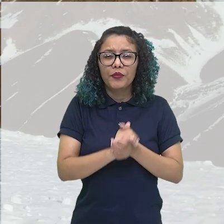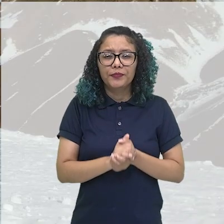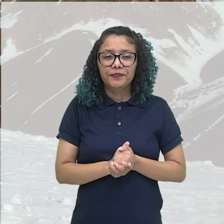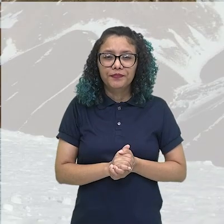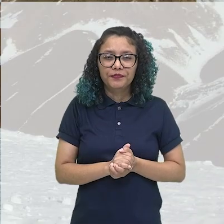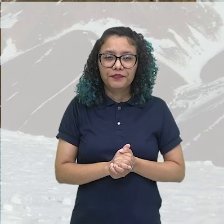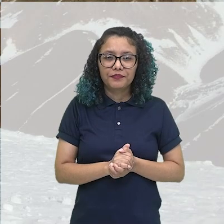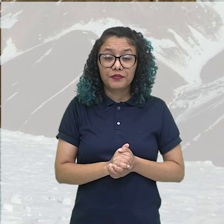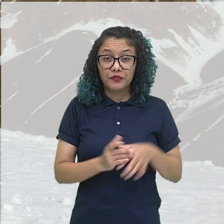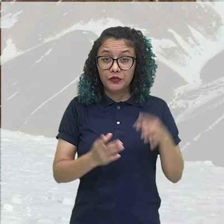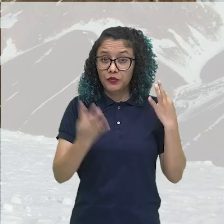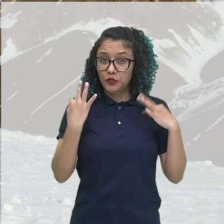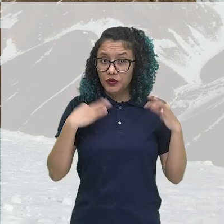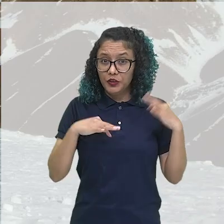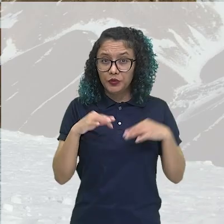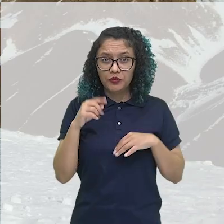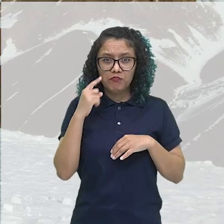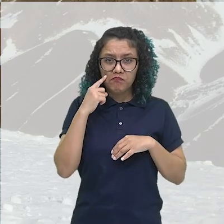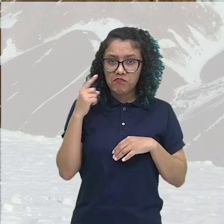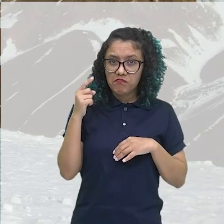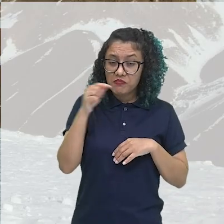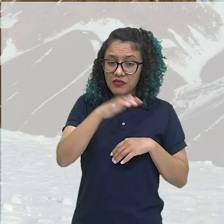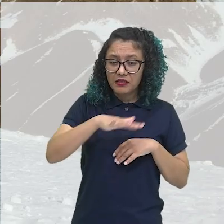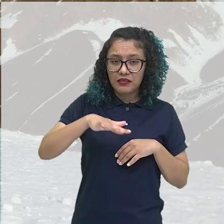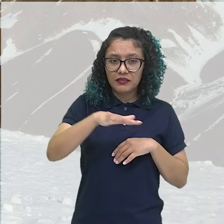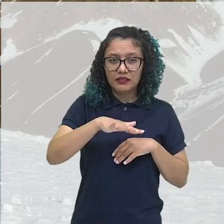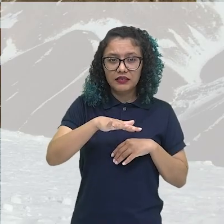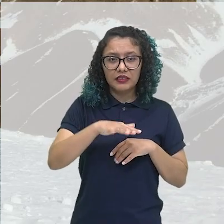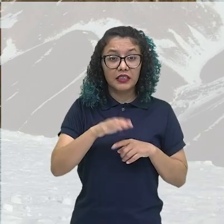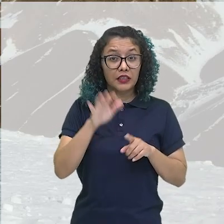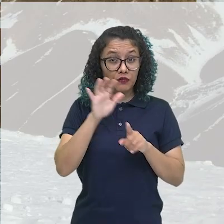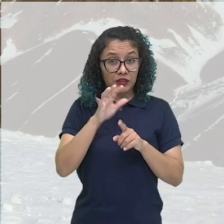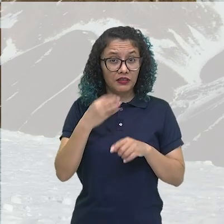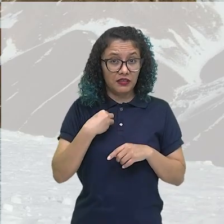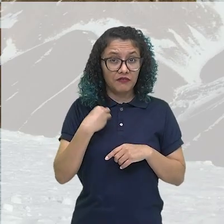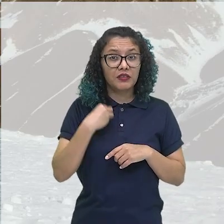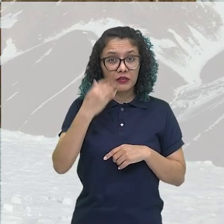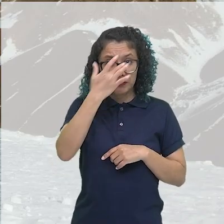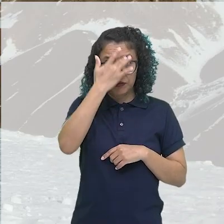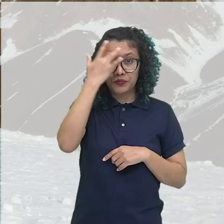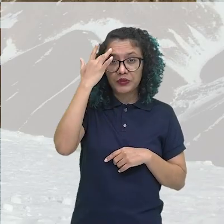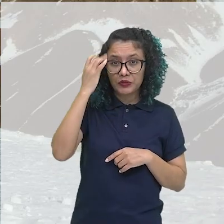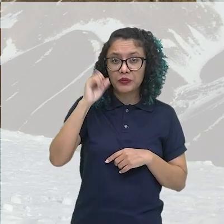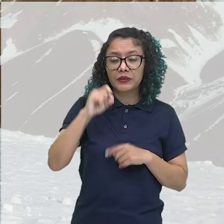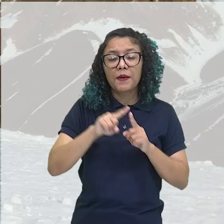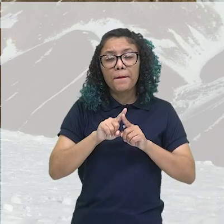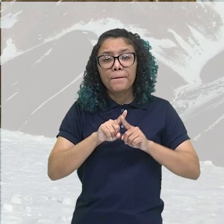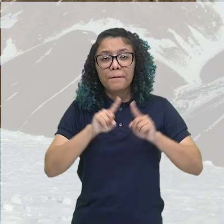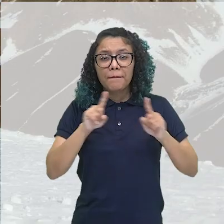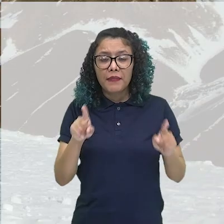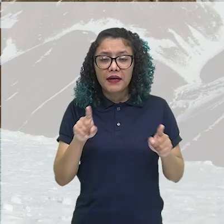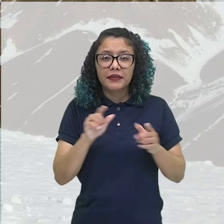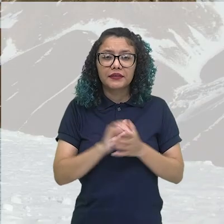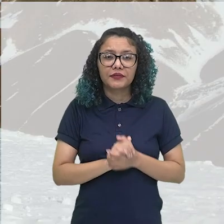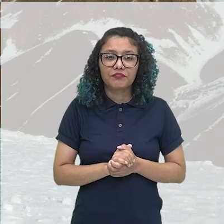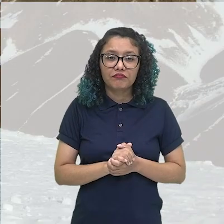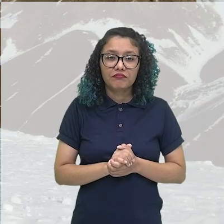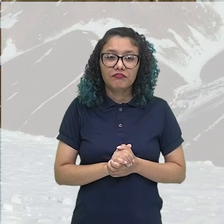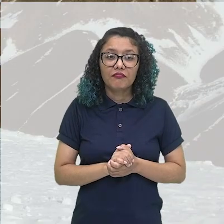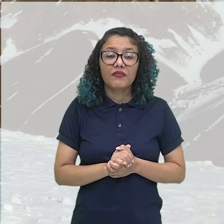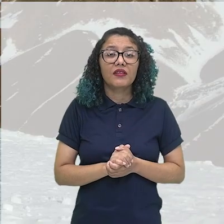por um acaso, nessas regiões, impactam a vida das pessoas. Mas, para isso, nós temos